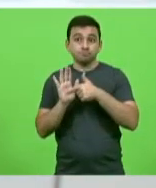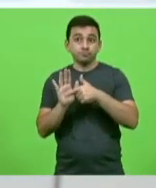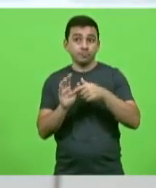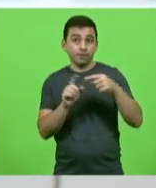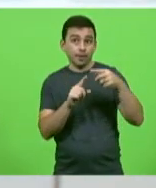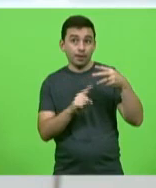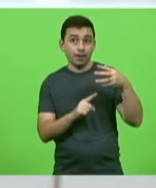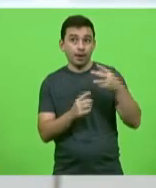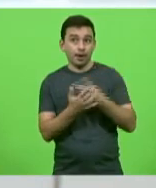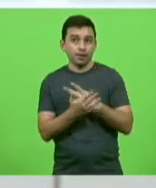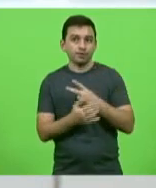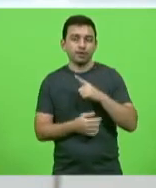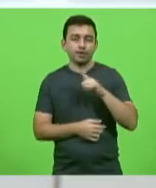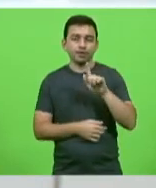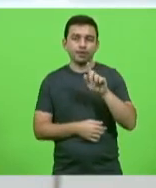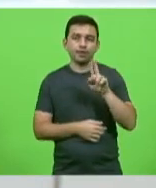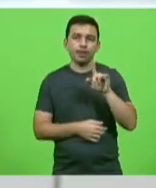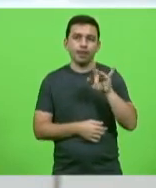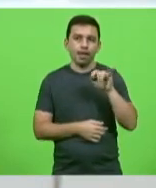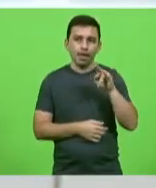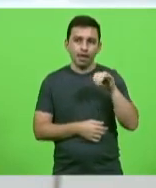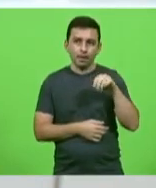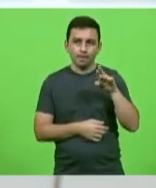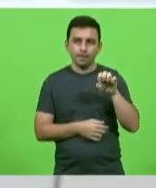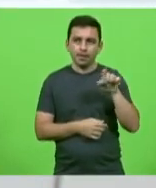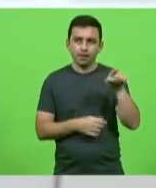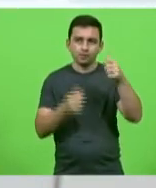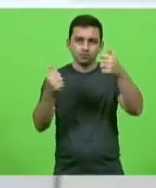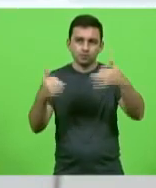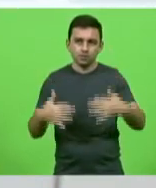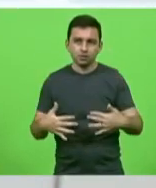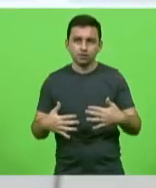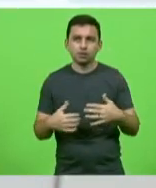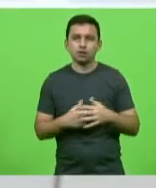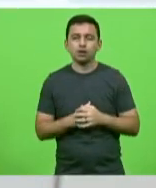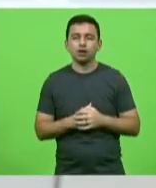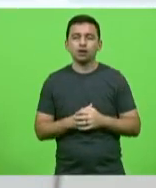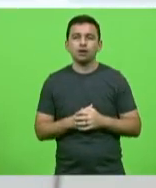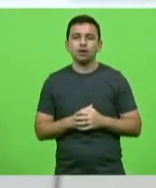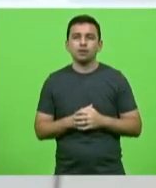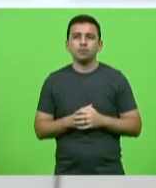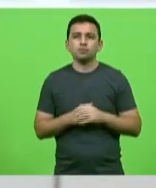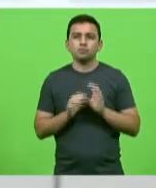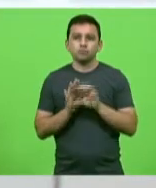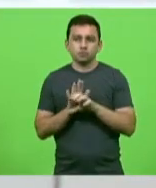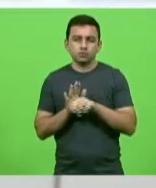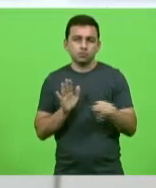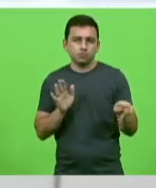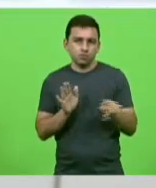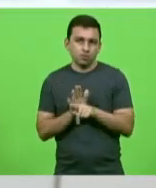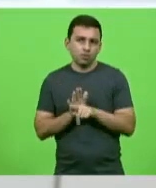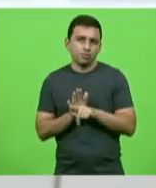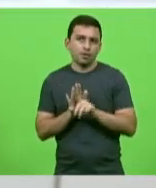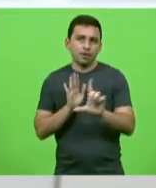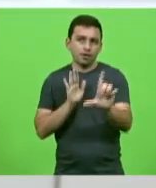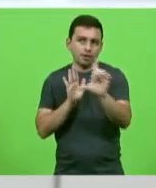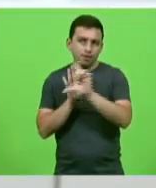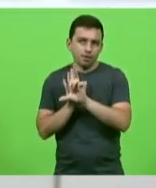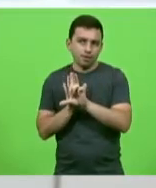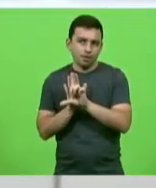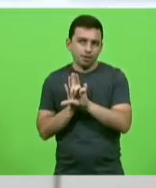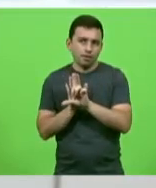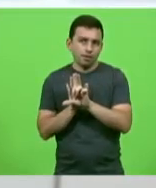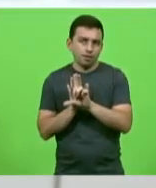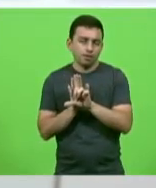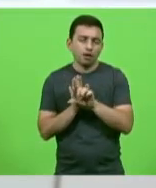Guilherme de Souza Nucci conceito de vício fornecido pela própria lei trata-se de uma